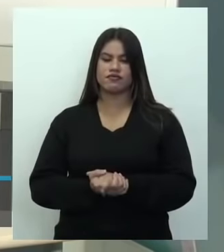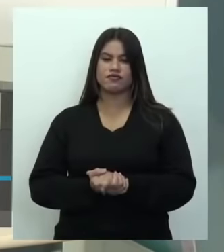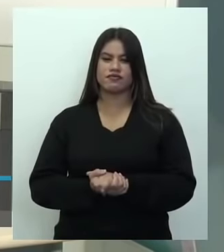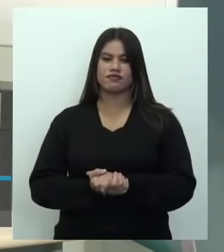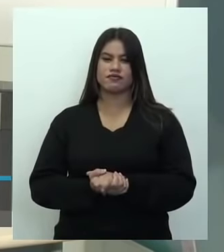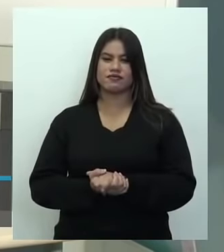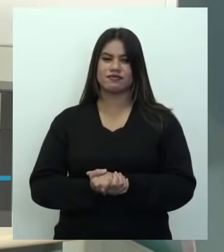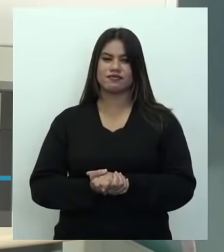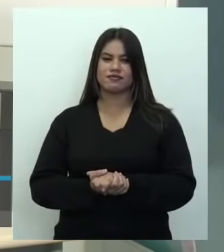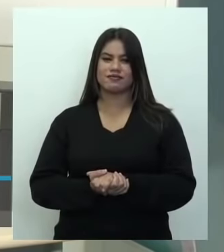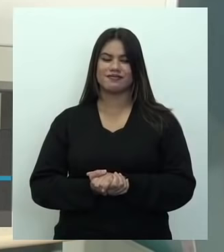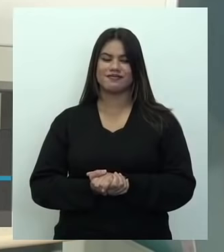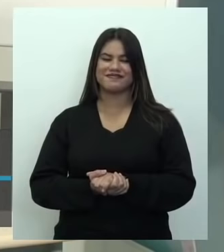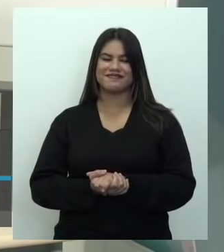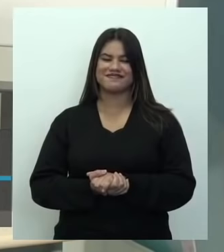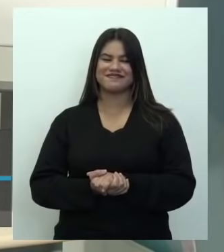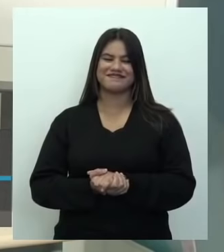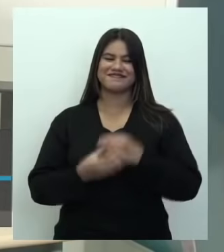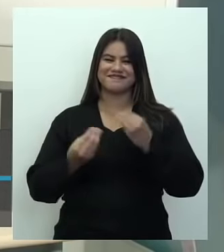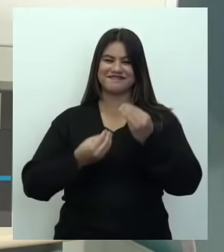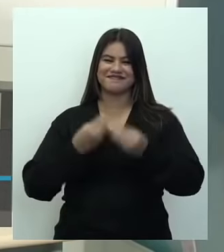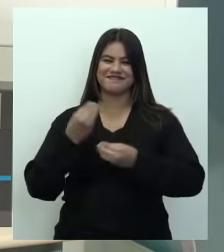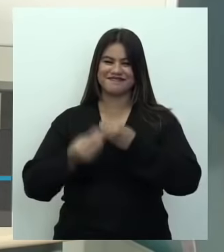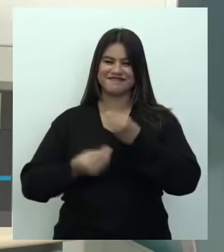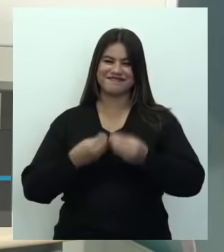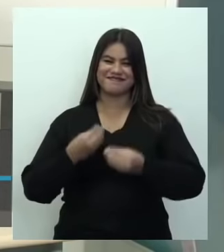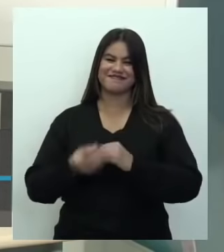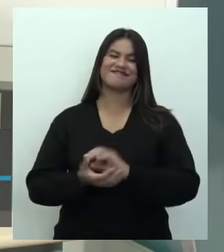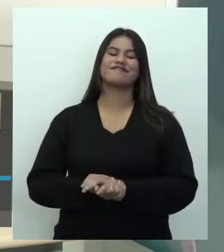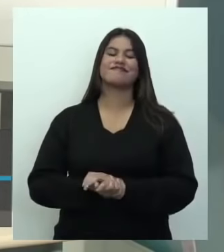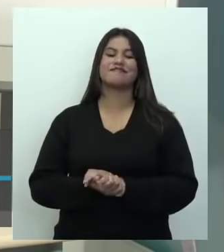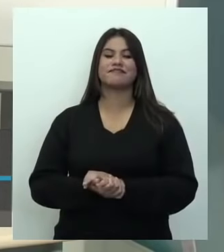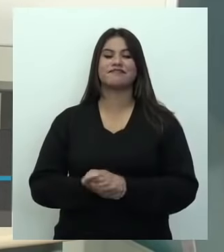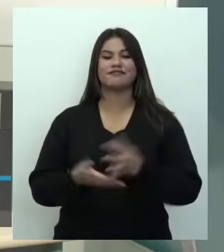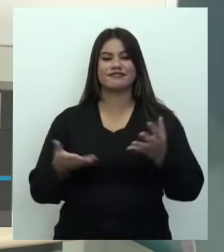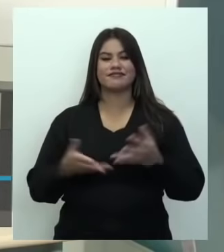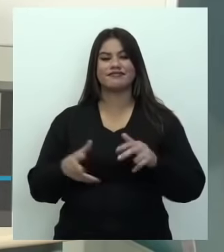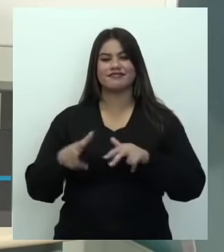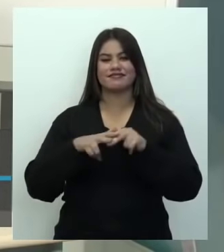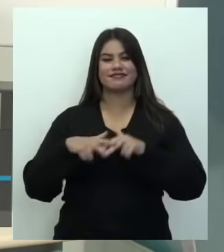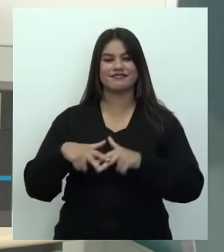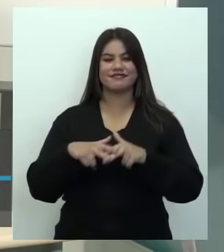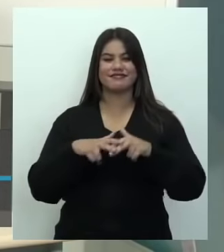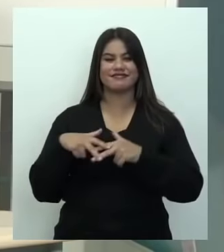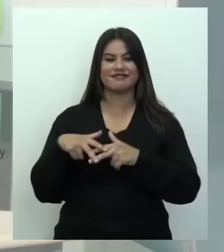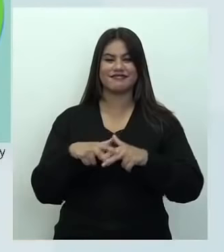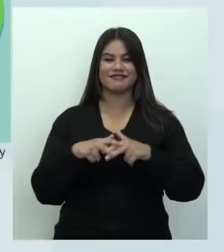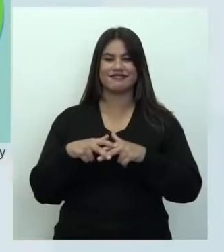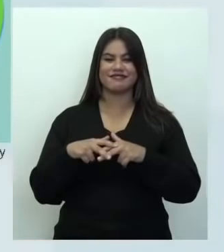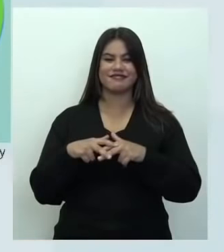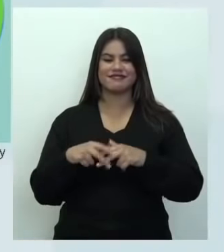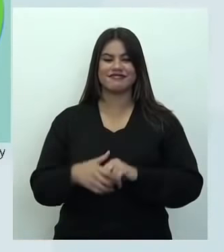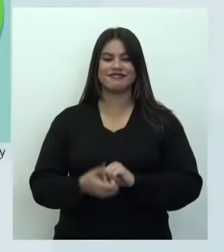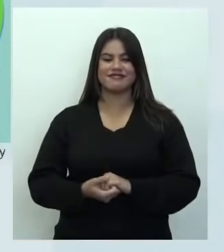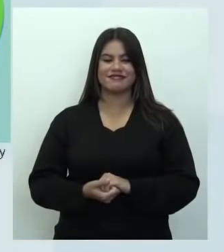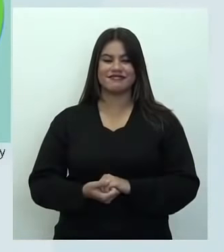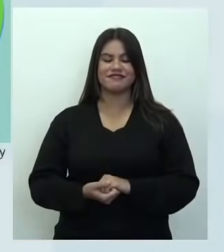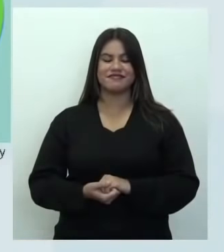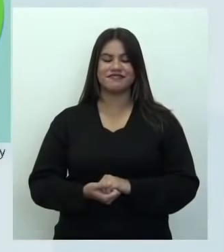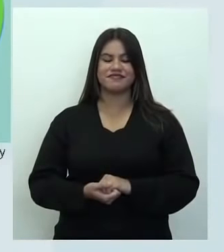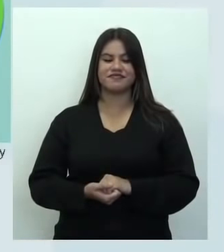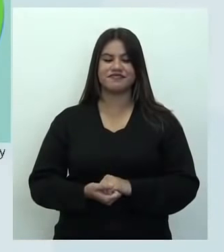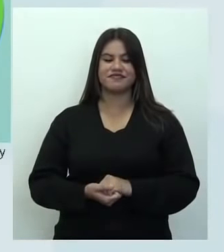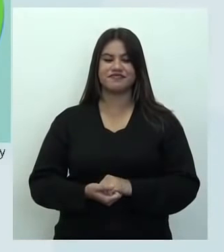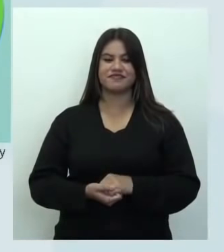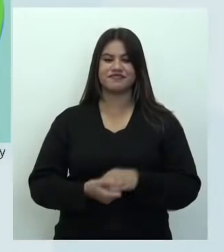você usou o GPS. Então, nós vamos fazer uma retomada e vai aparecer aí para vocês na tela os pontos que nós vamos fazer,